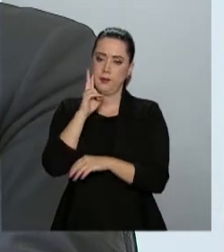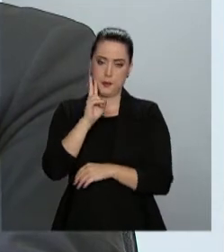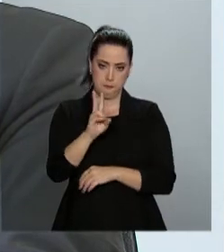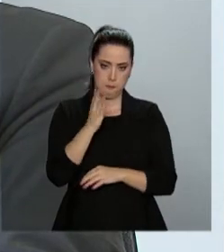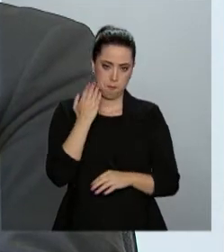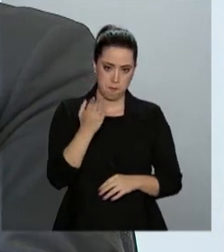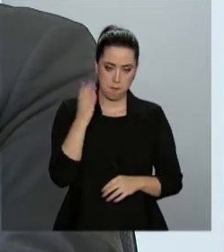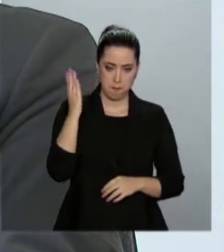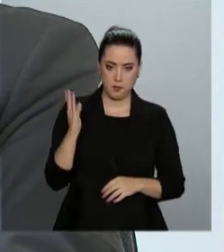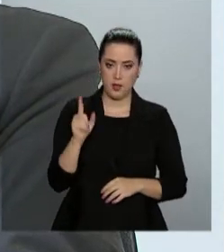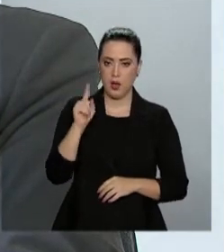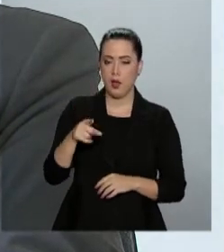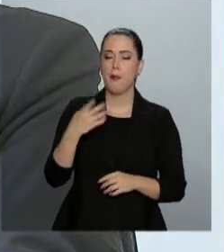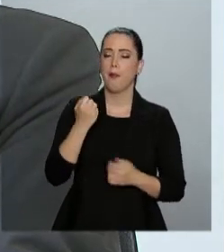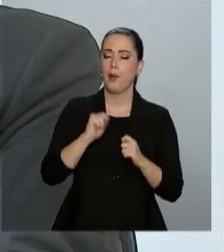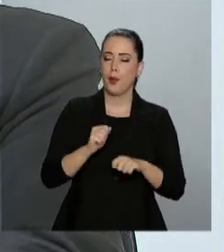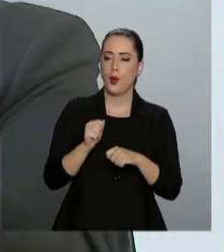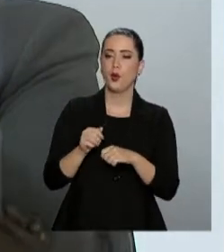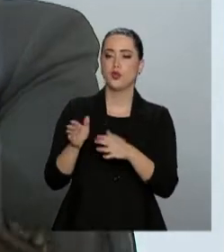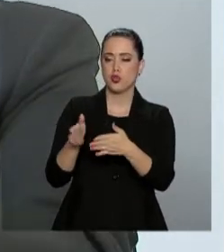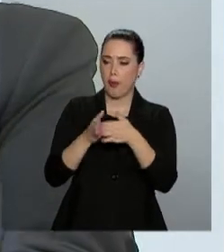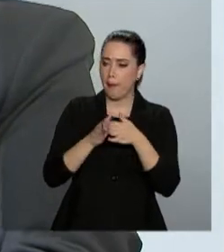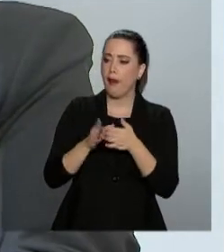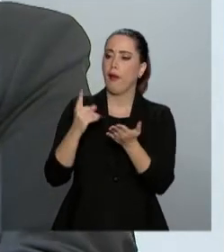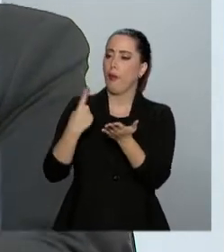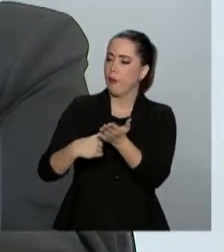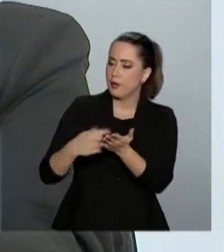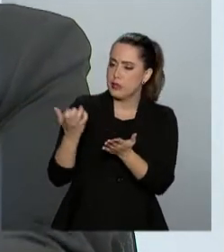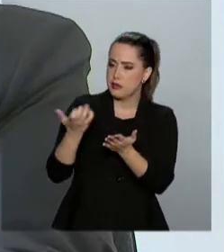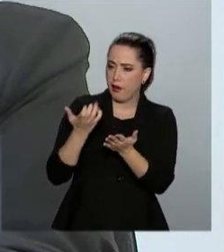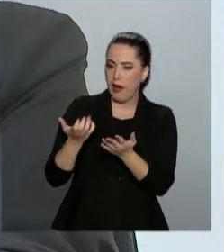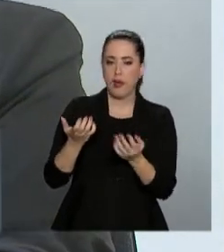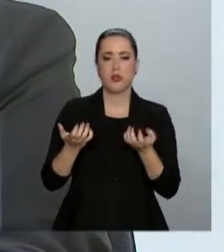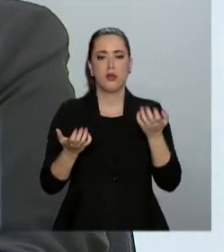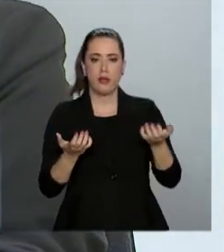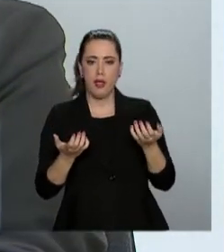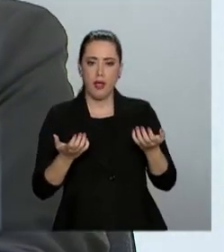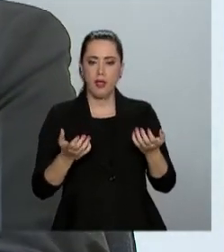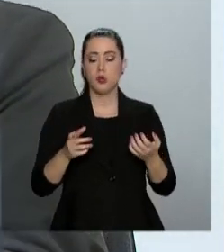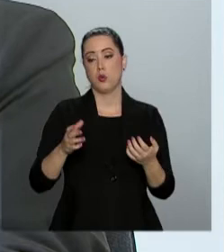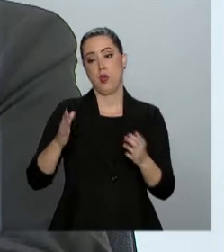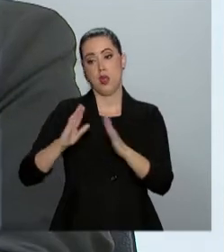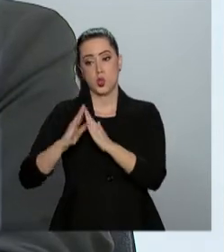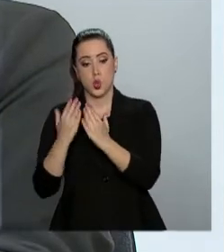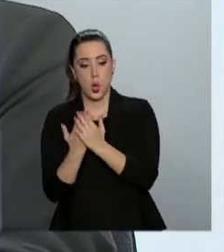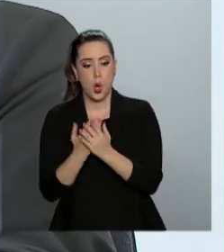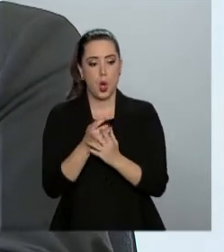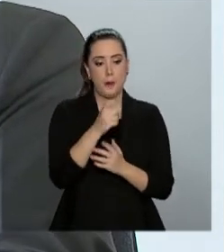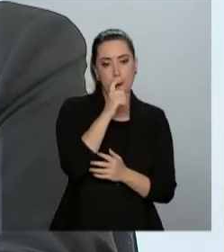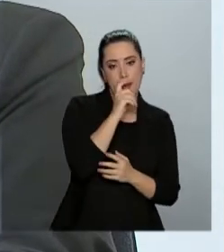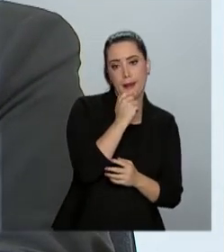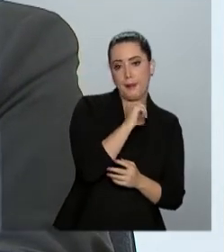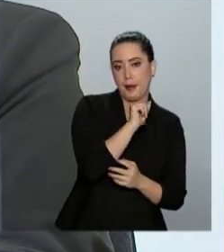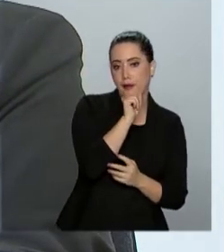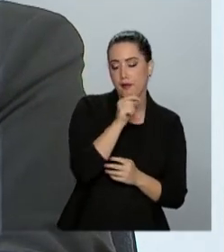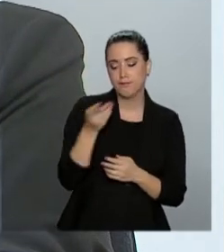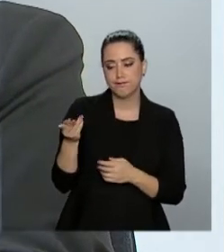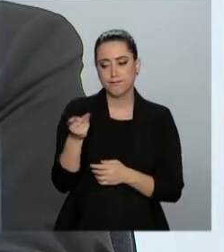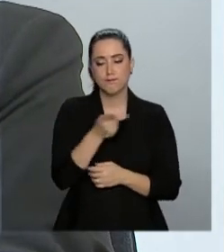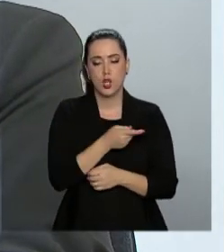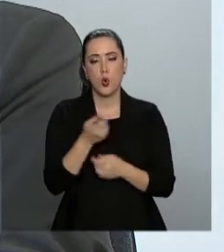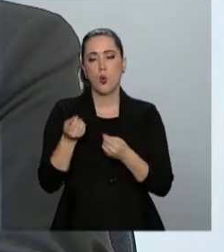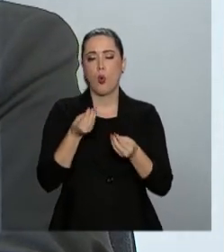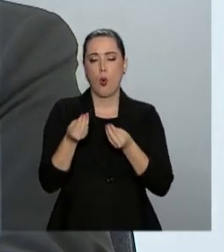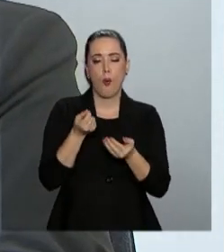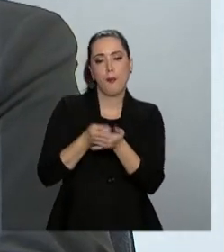é uma plataforma de negociação que permite colocar lá o pai e a escola, o pai, a mãe e a escola,